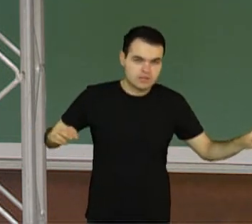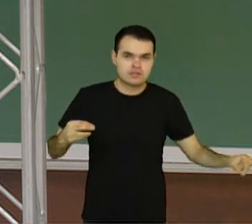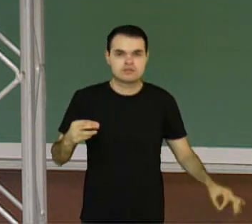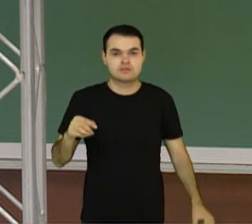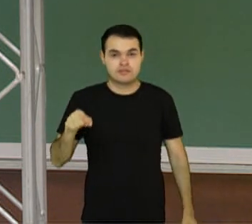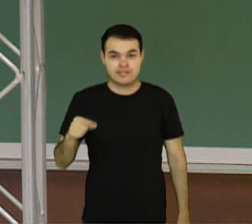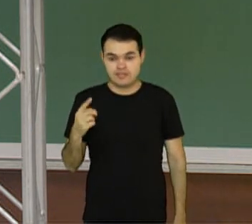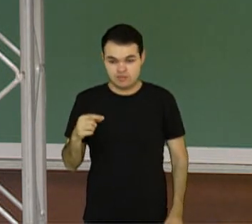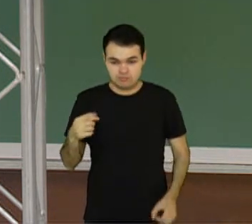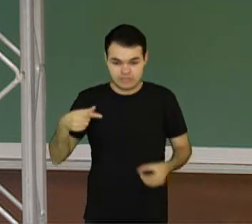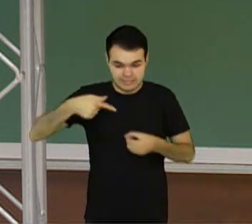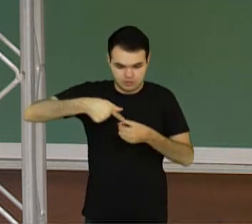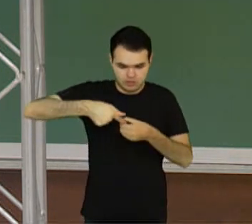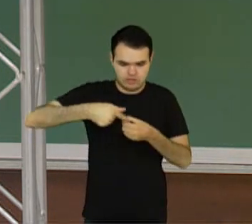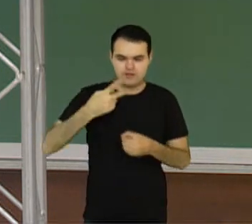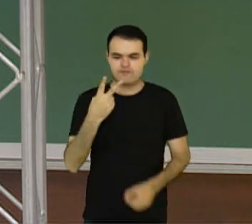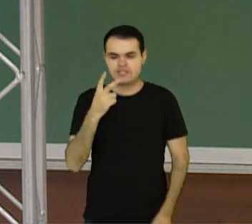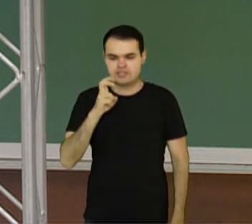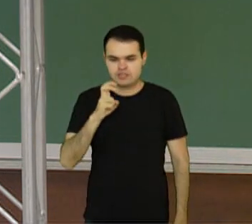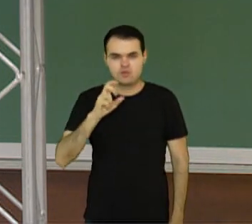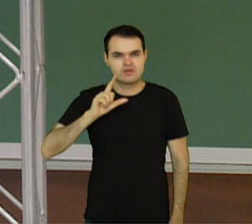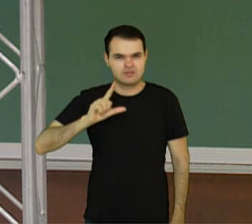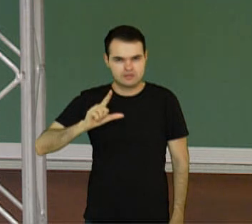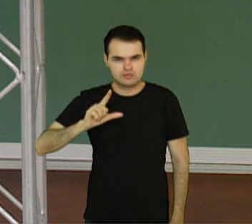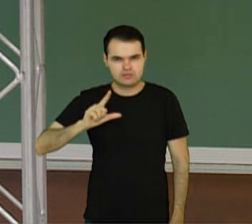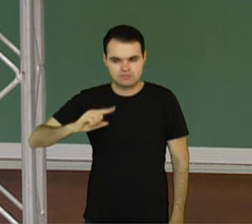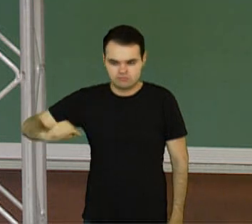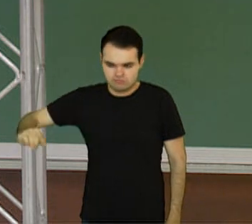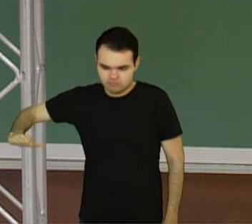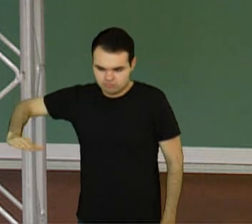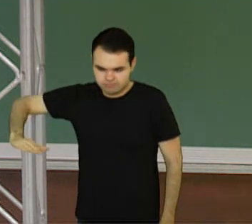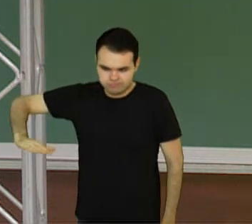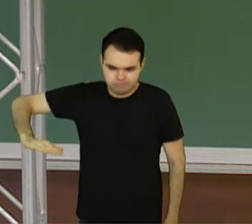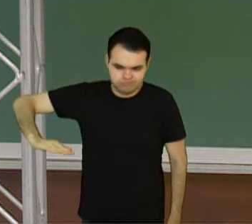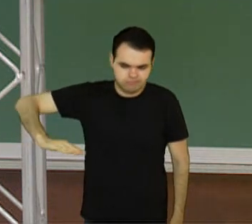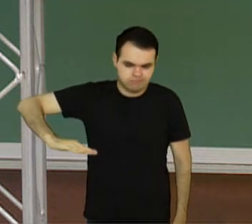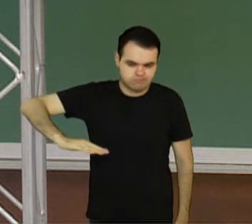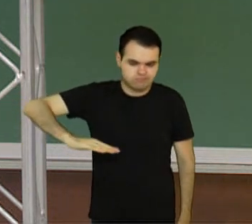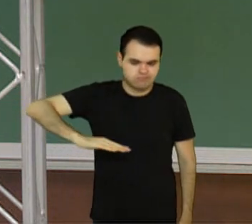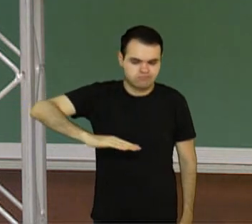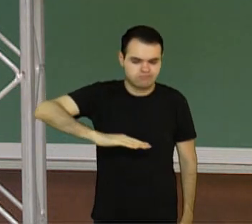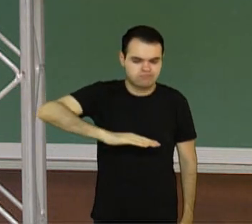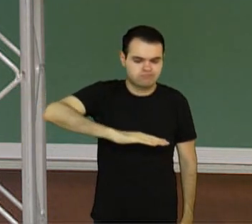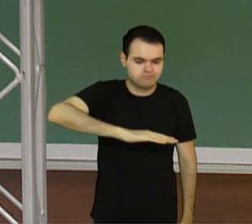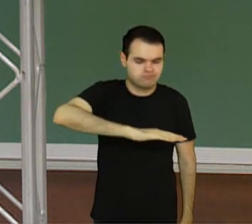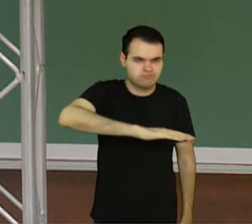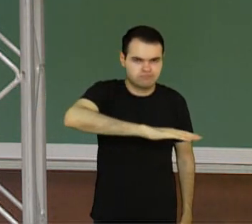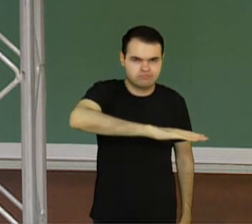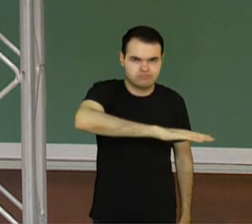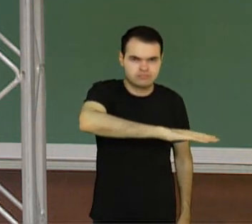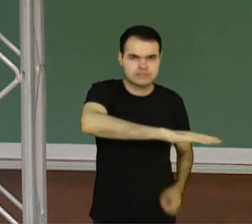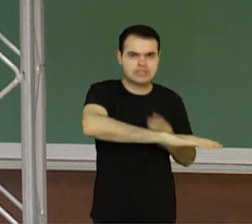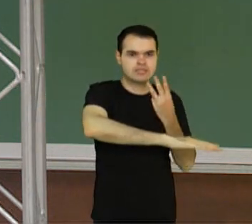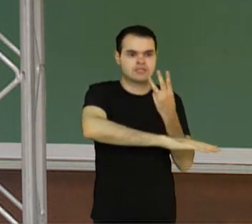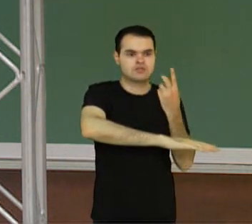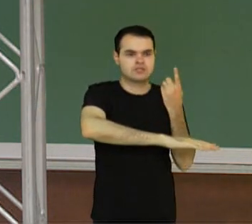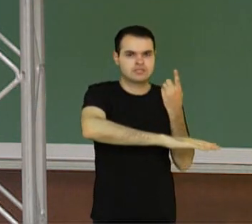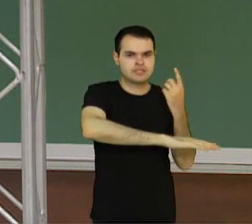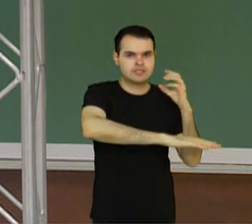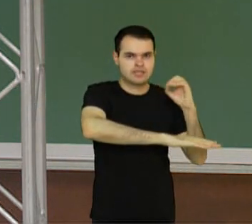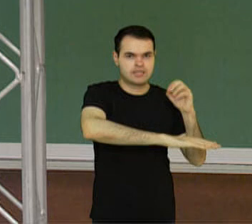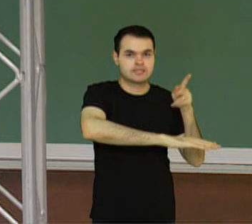de gasolina para andar uma distância, para percorrer uma distância de